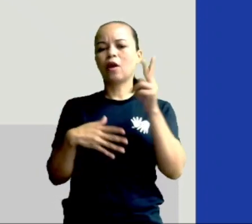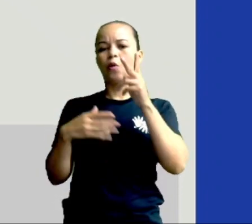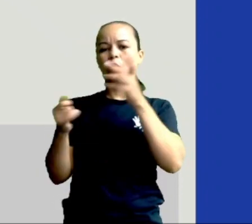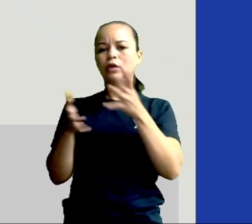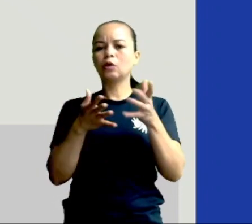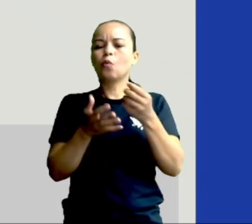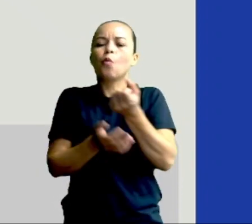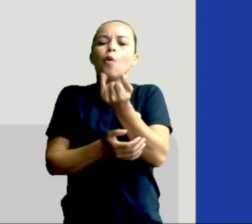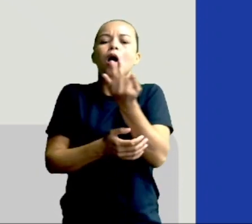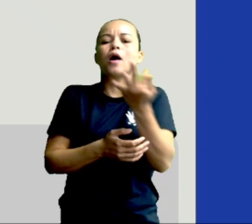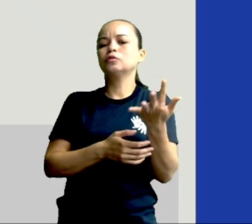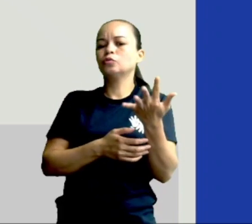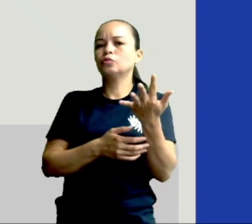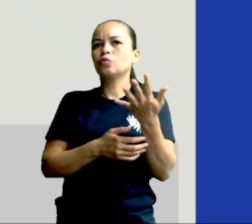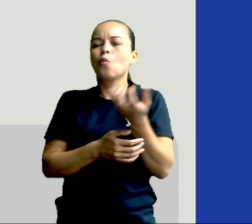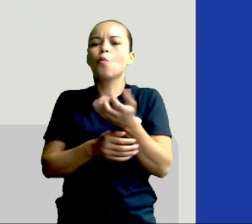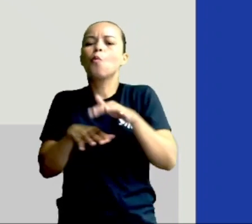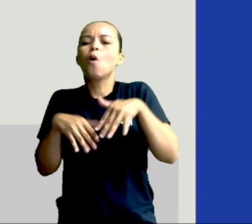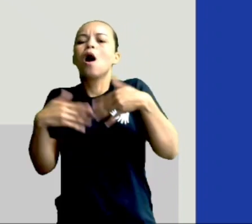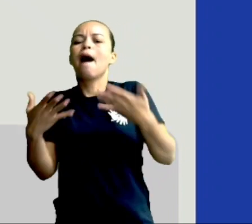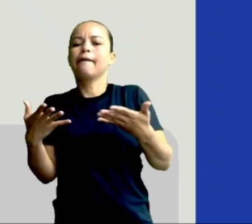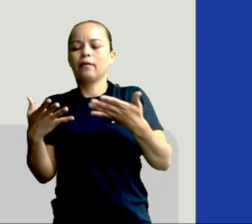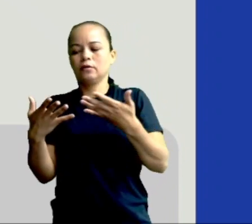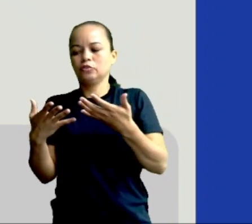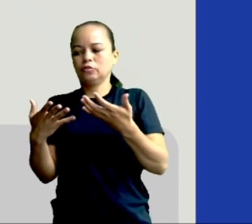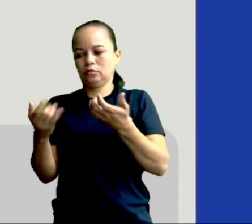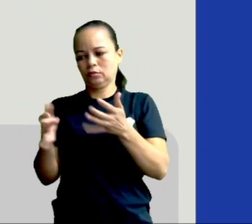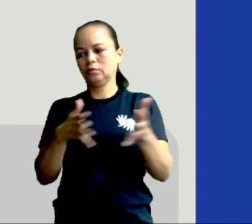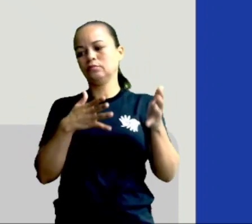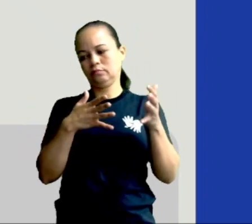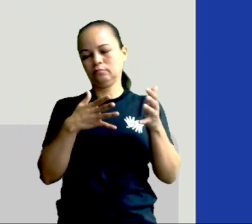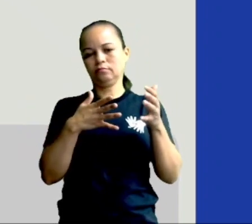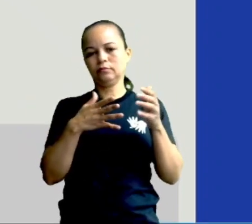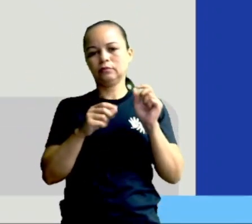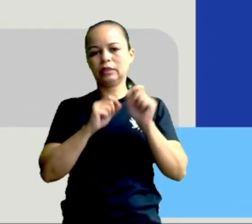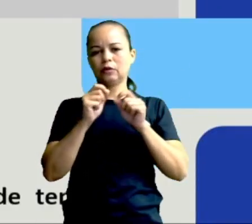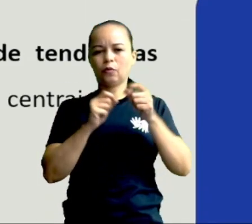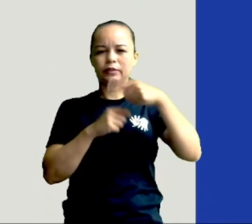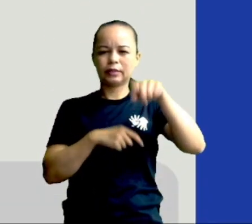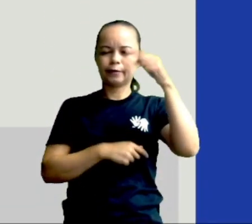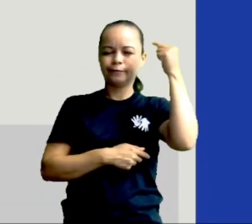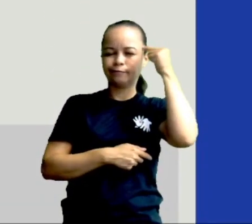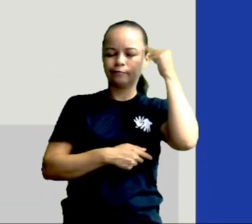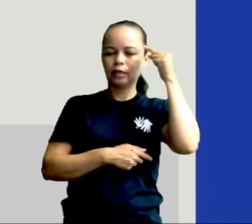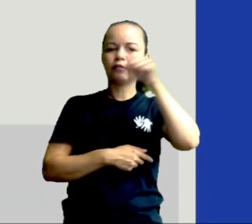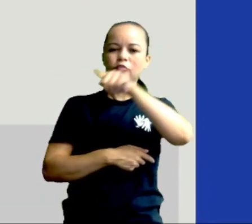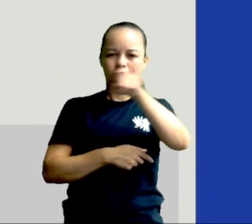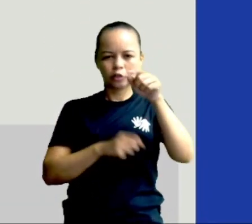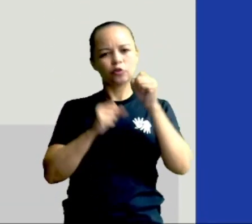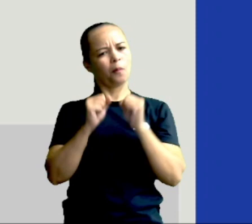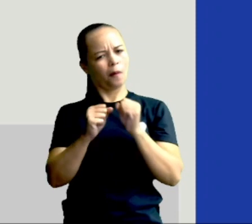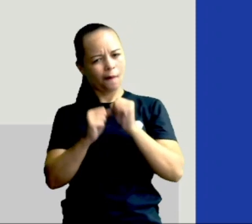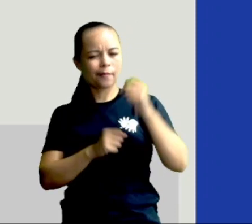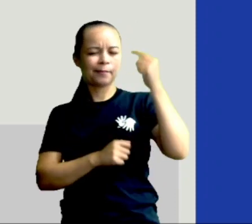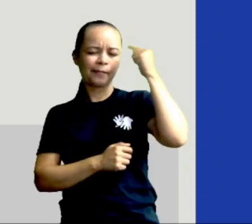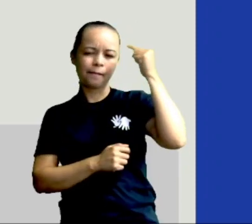por que dessa repetição? Ainda vou botar mais essa ideia para que vocês possam pensar. Então, antes da